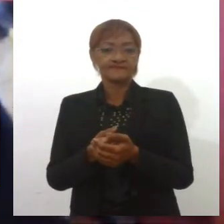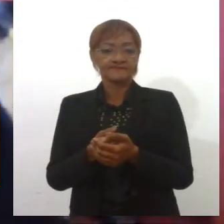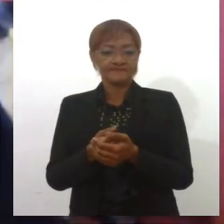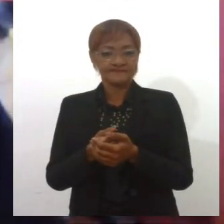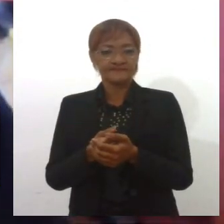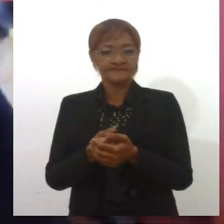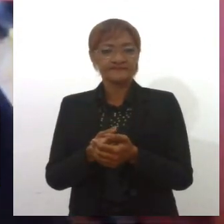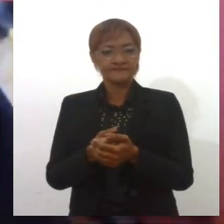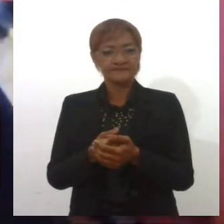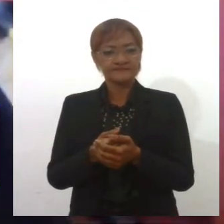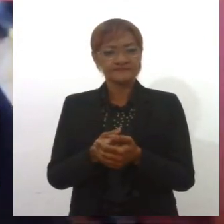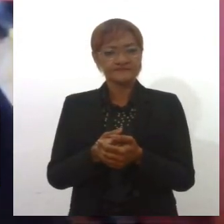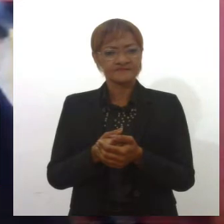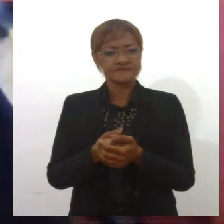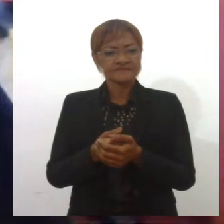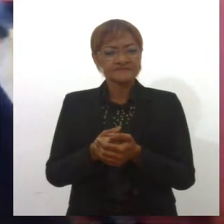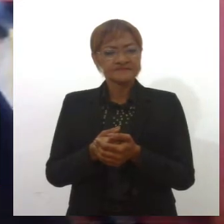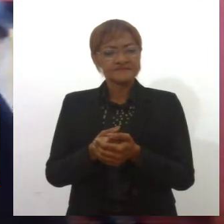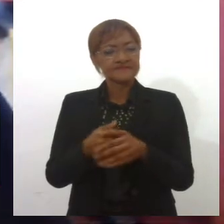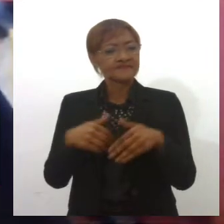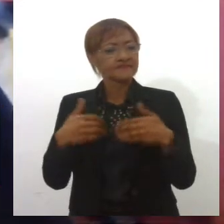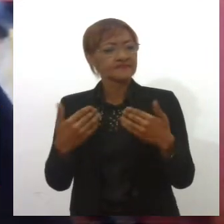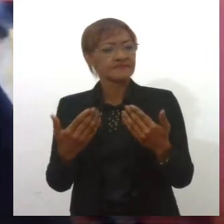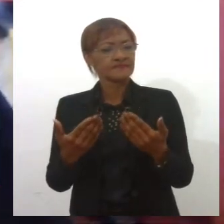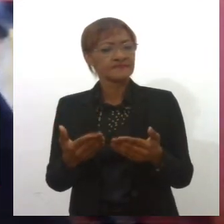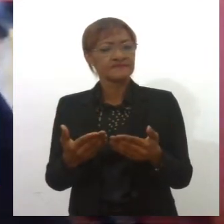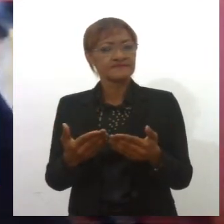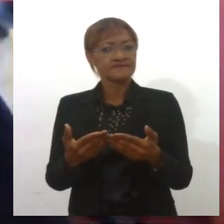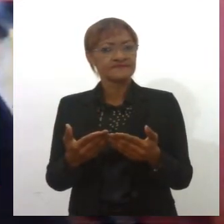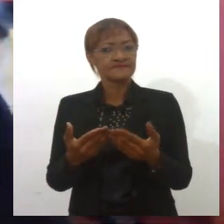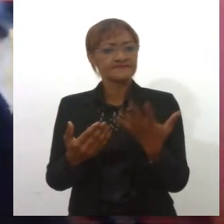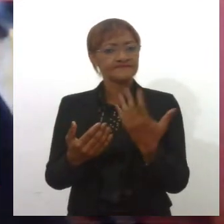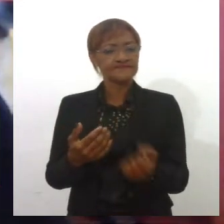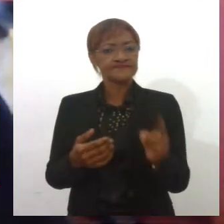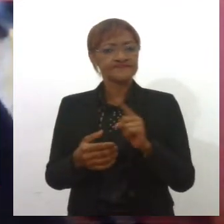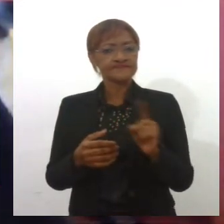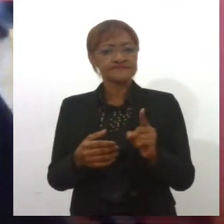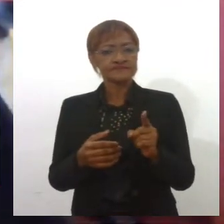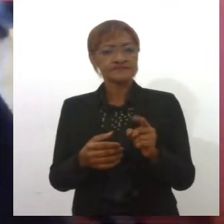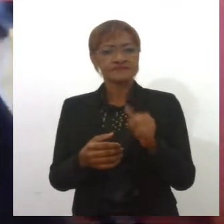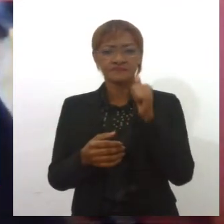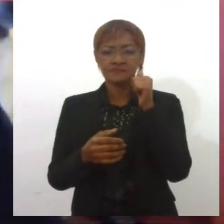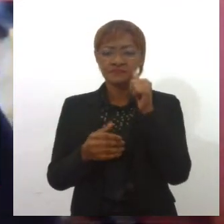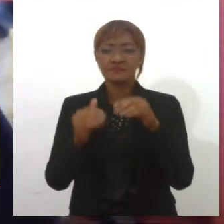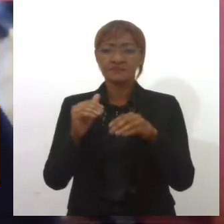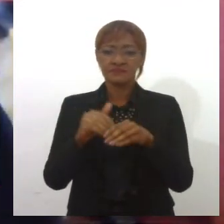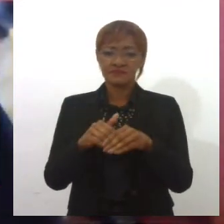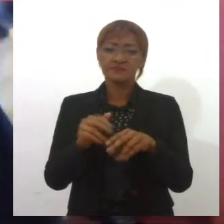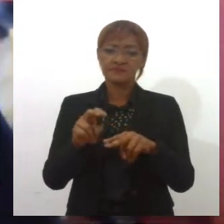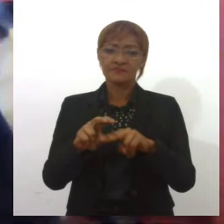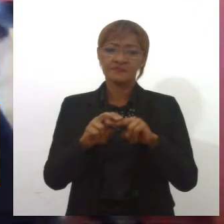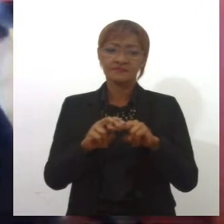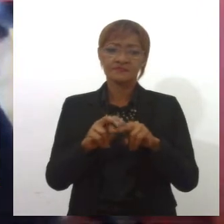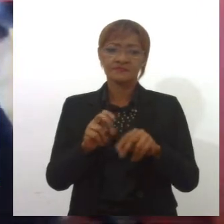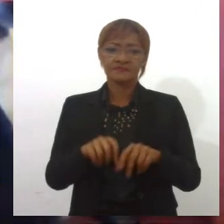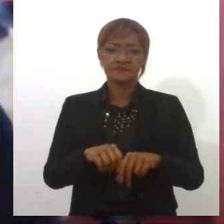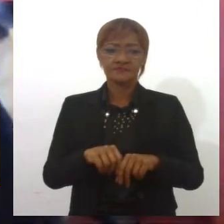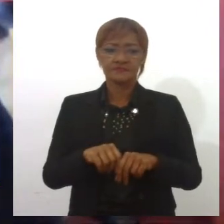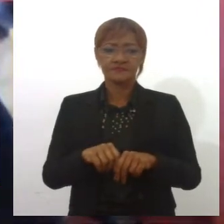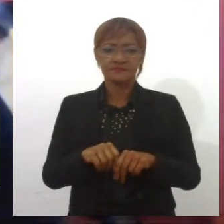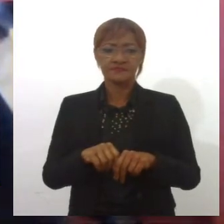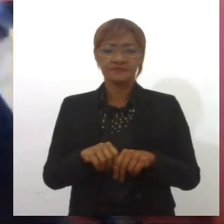etc. Então, isso obviamente foi negado, mas o José Bonifácio, por exemplo, chegou a propor isso, e a conclusão que se chegou